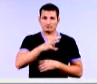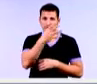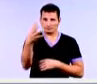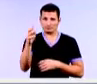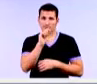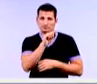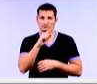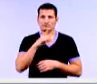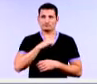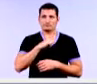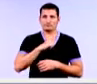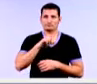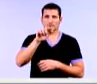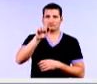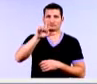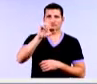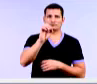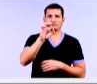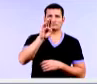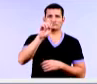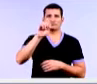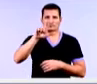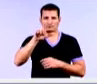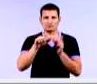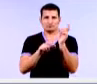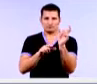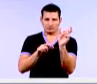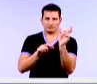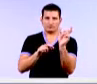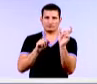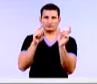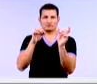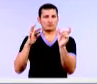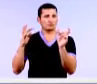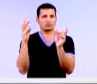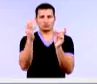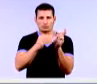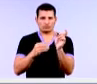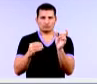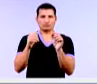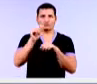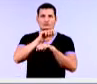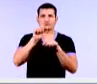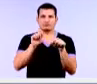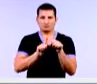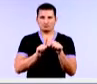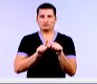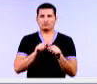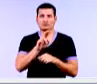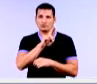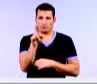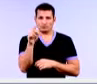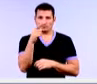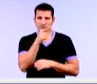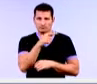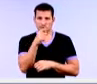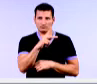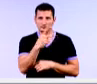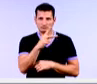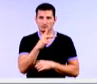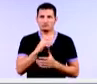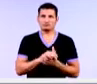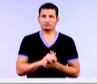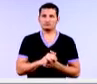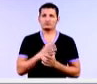Nós temos uma variável global, ou seja, uma variável que vai operar em todo o algoritmo, o nome dela, conforme o que eu dei aqui,